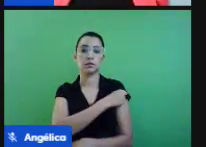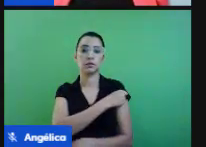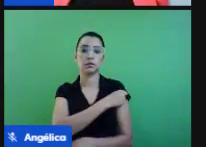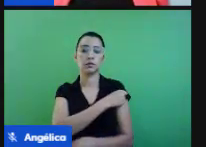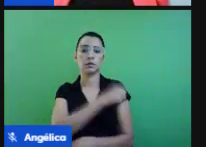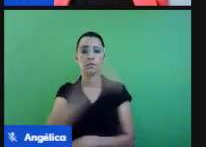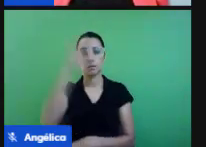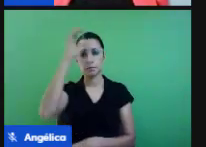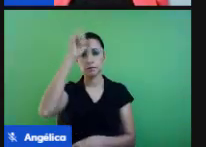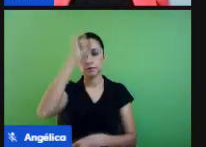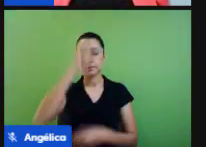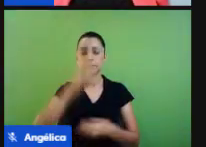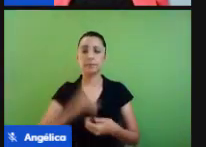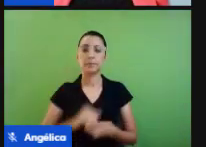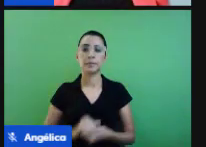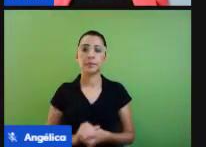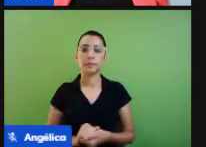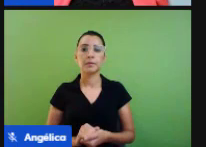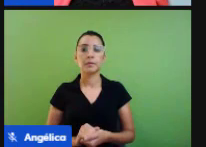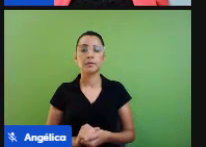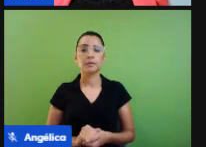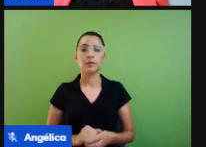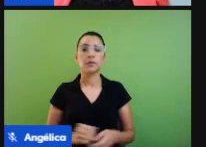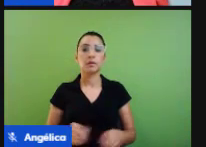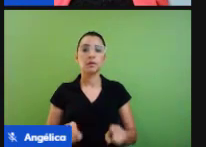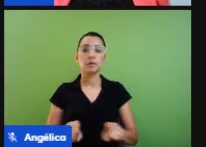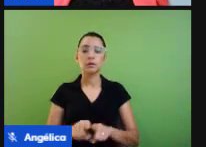momento, ela concatenou